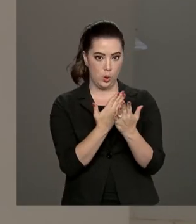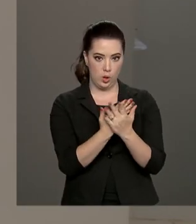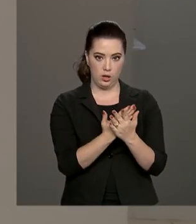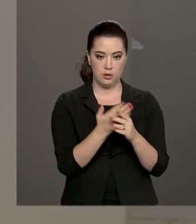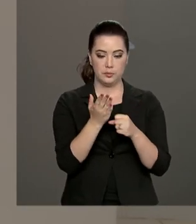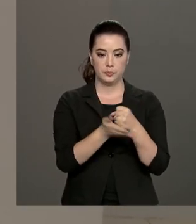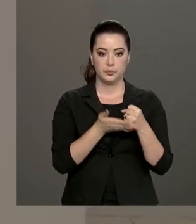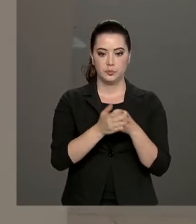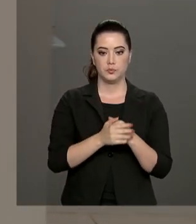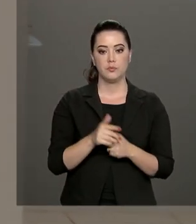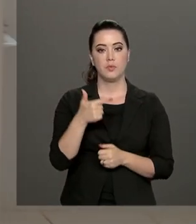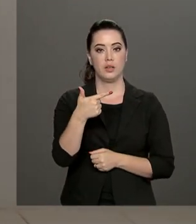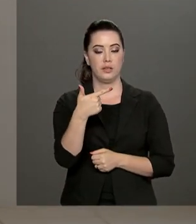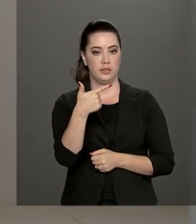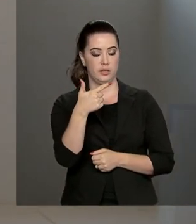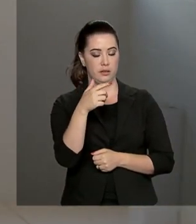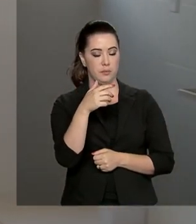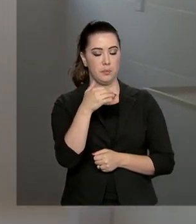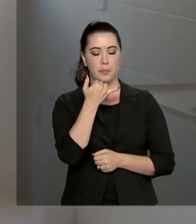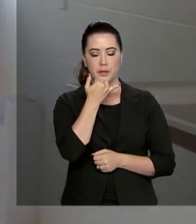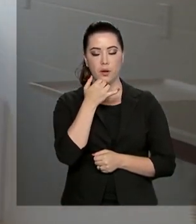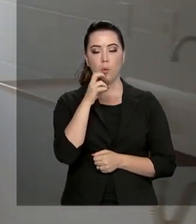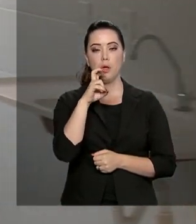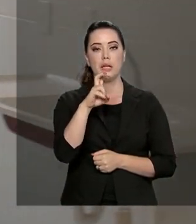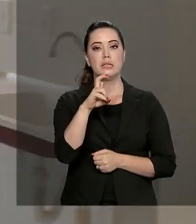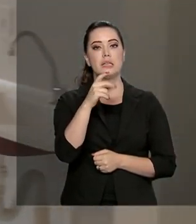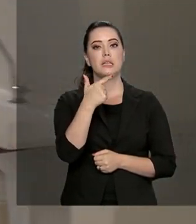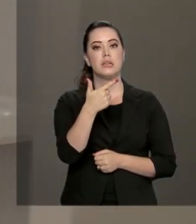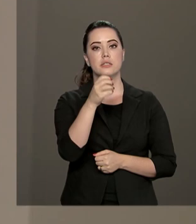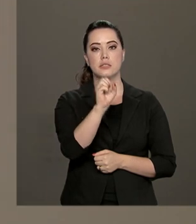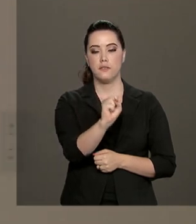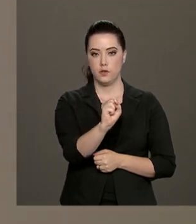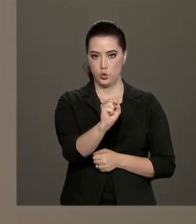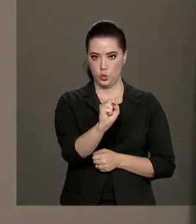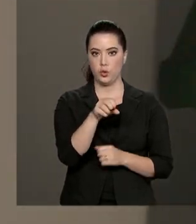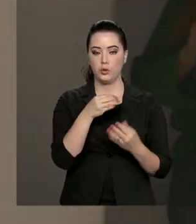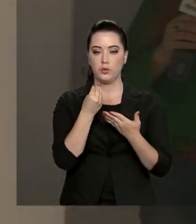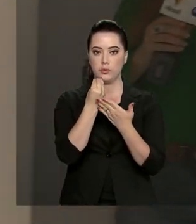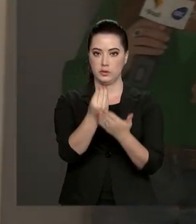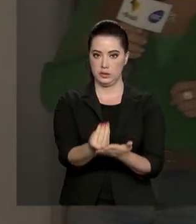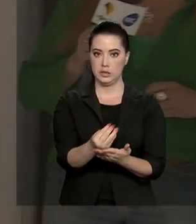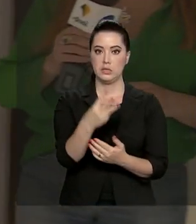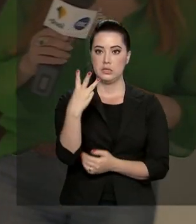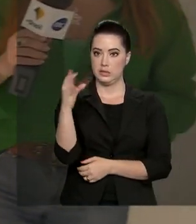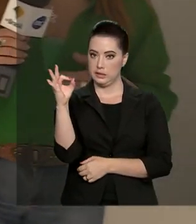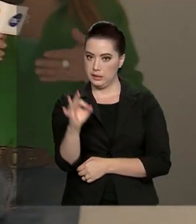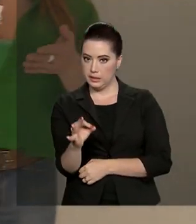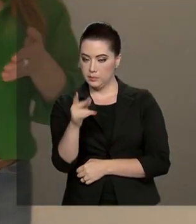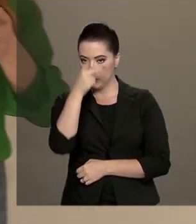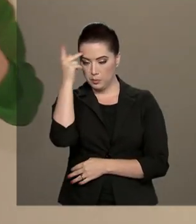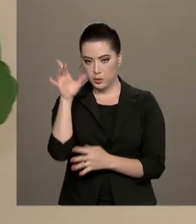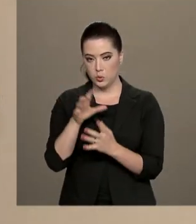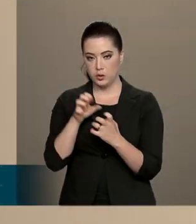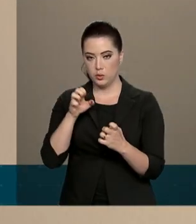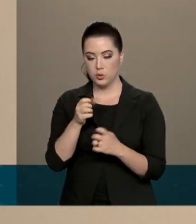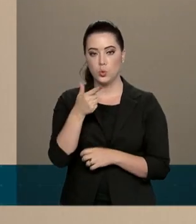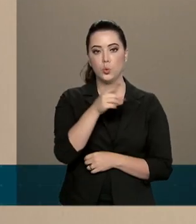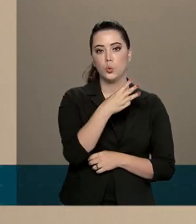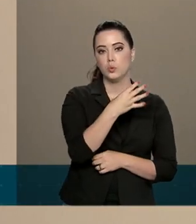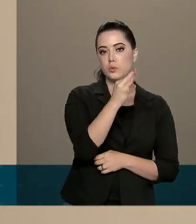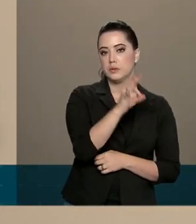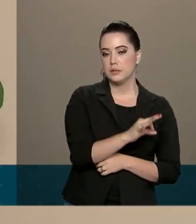Dessas 528 unidades entregues, 3% são para idosos e outros 3% para pessoas com